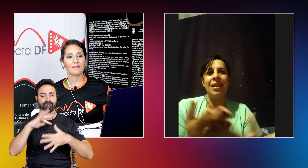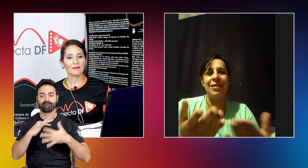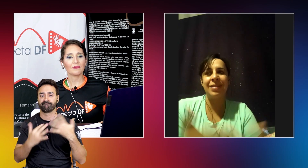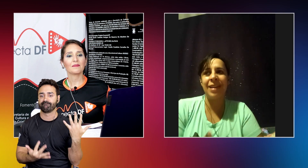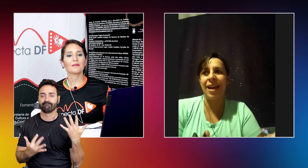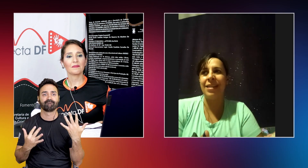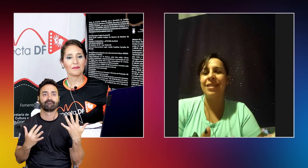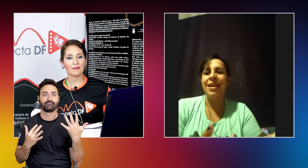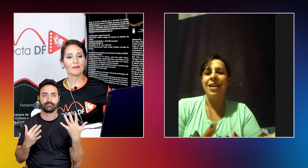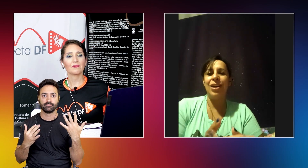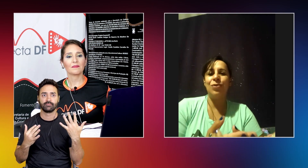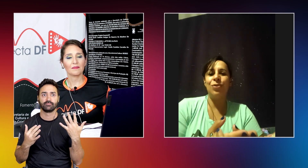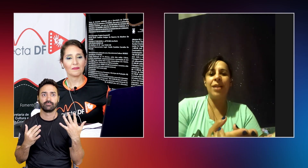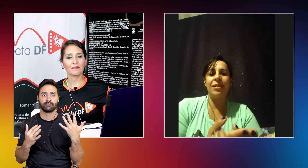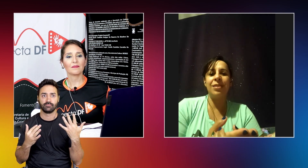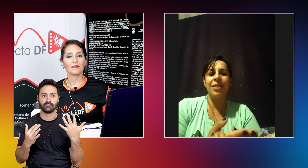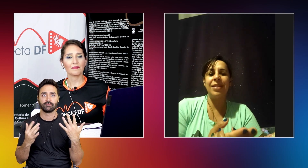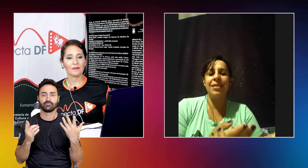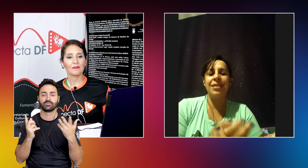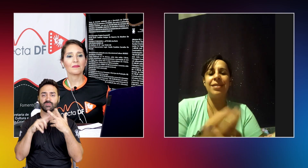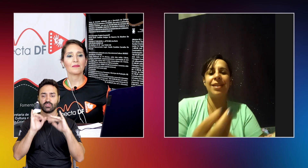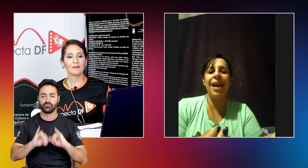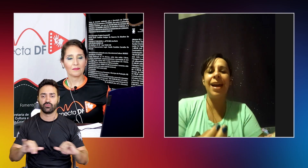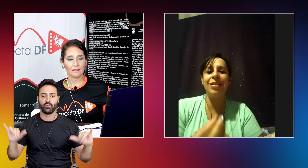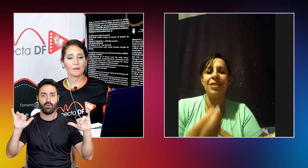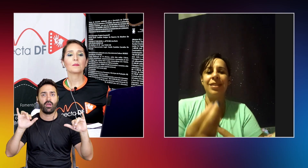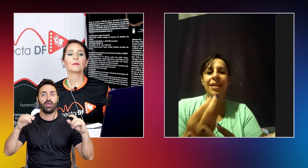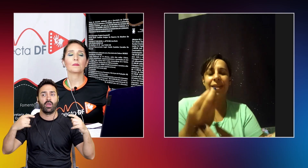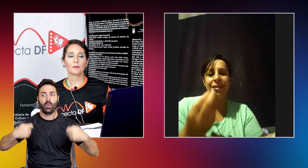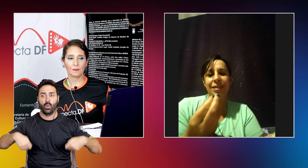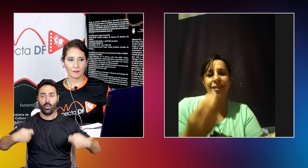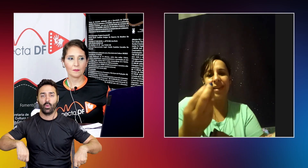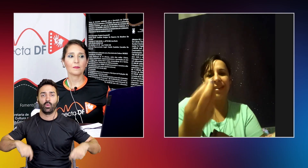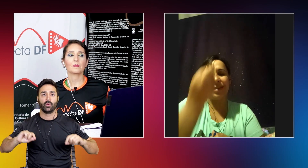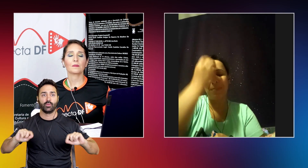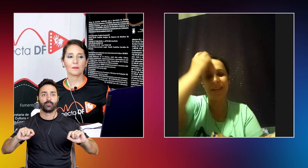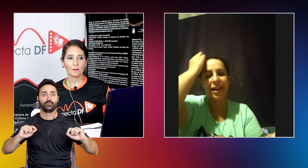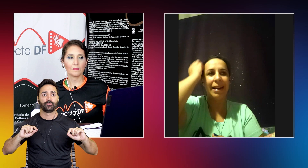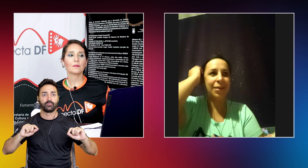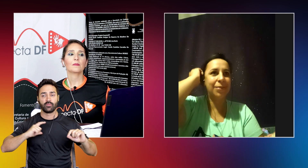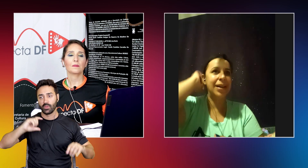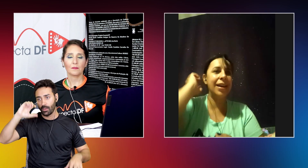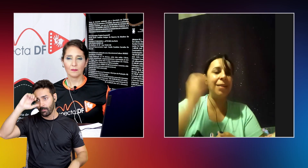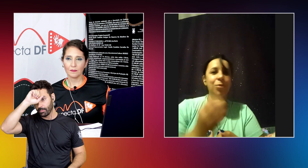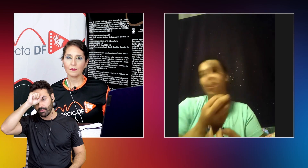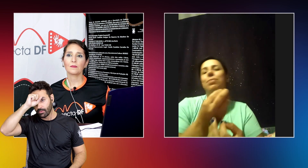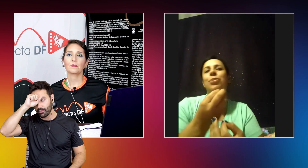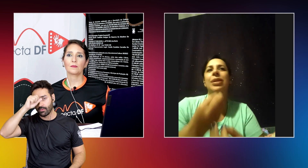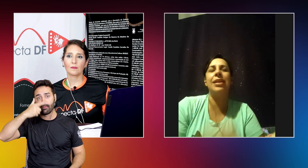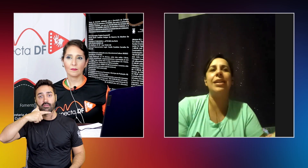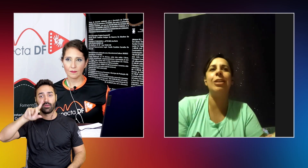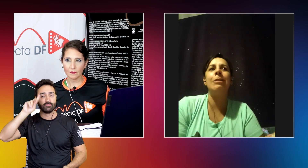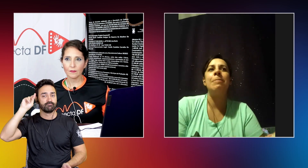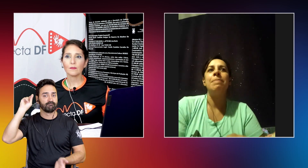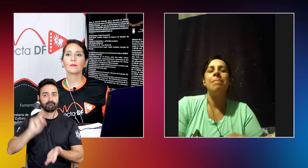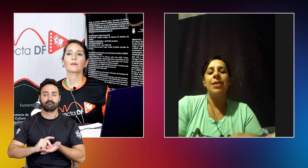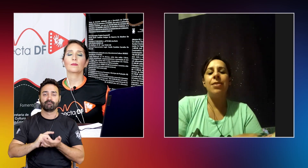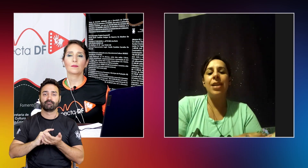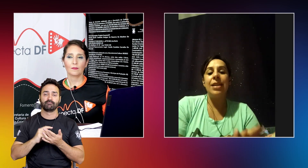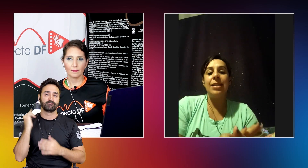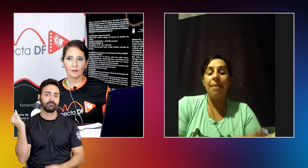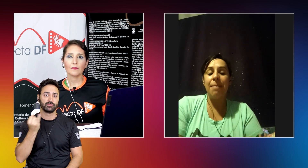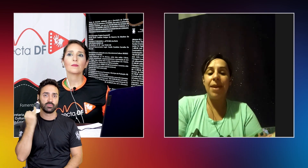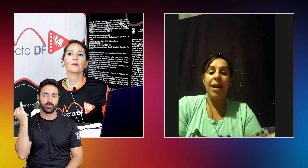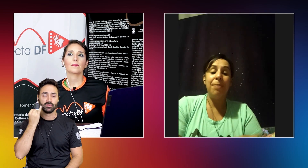brasileira de sinais, a divulgação dessa necessidade que a gente tem de aprender a língua, ela é muito importante. E eu